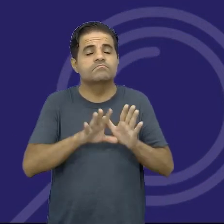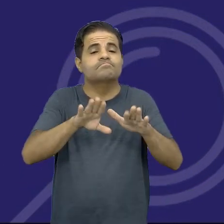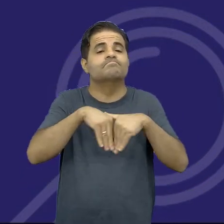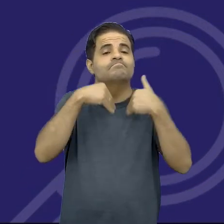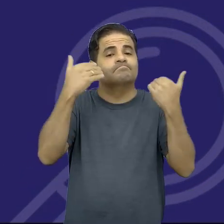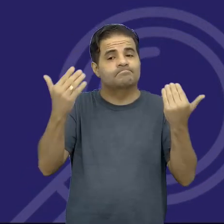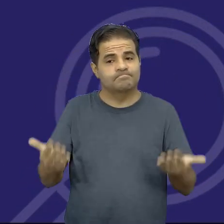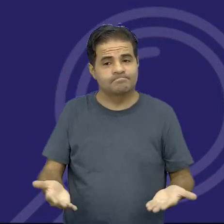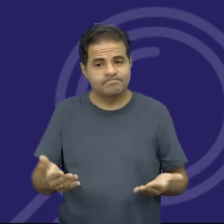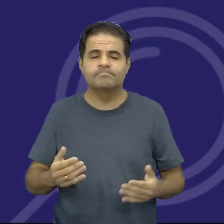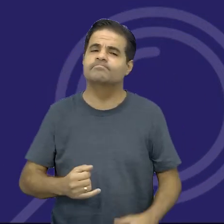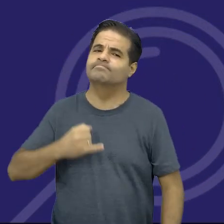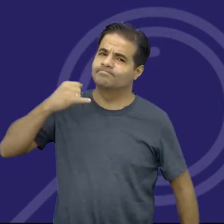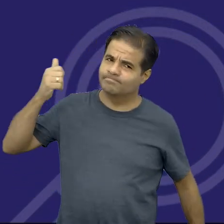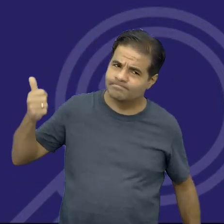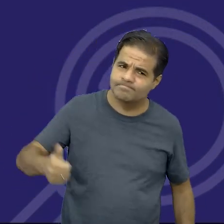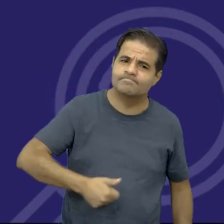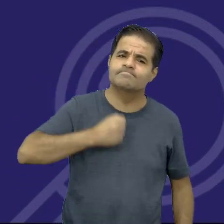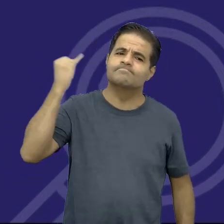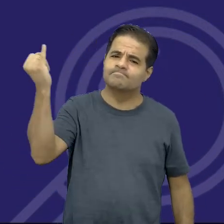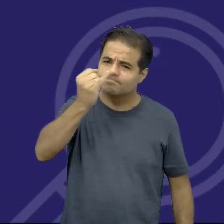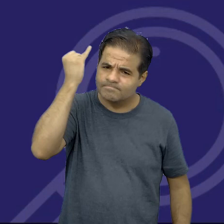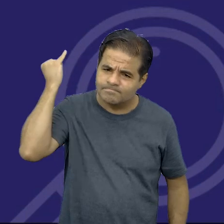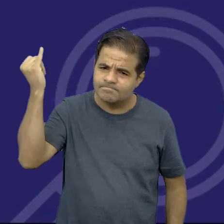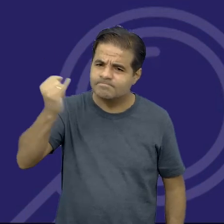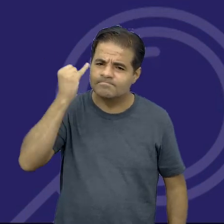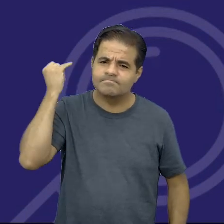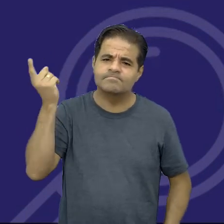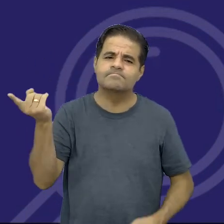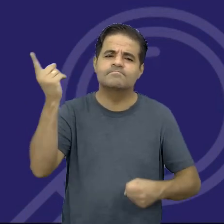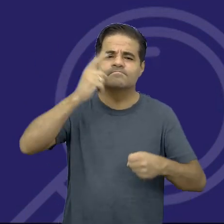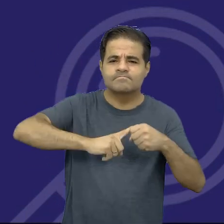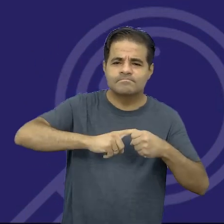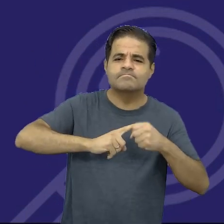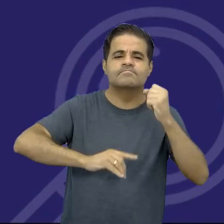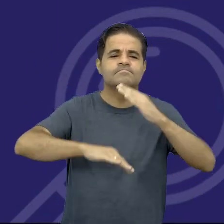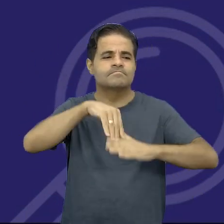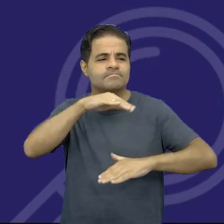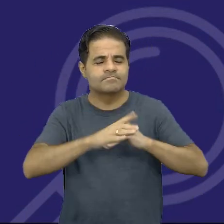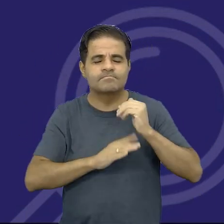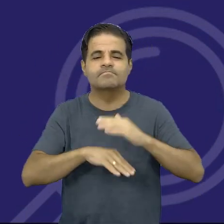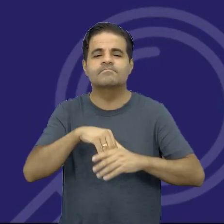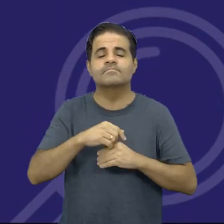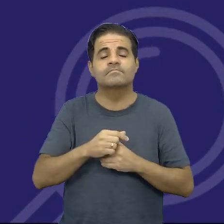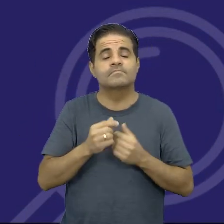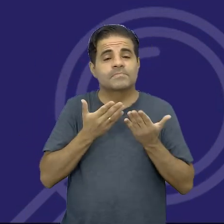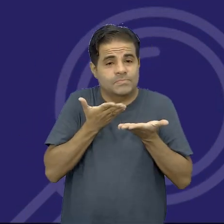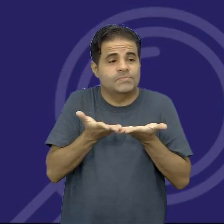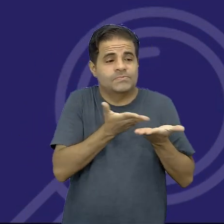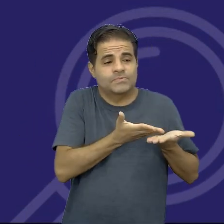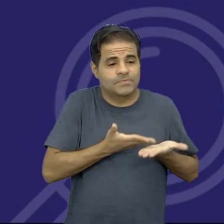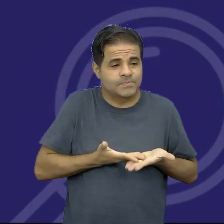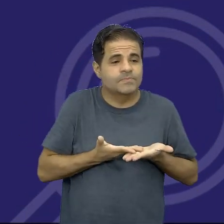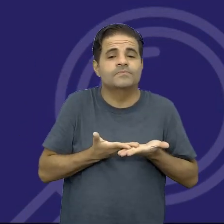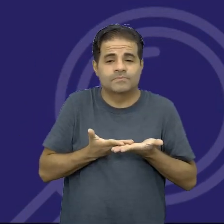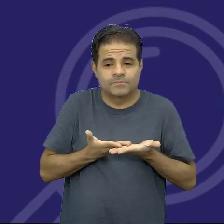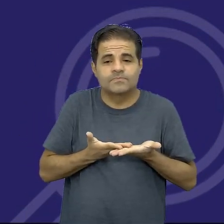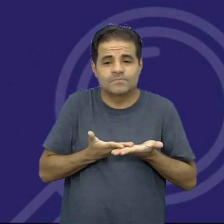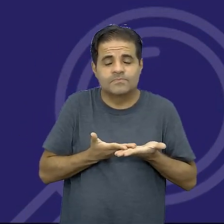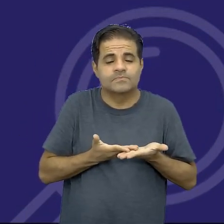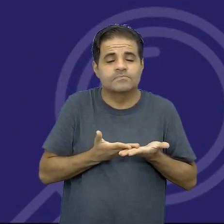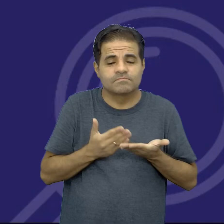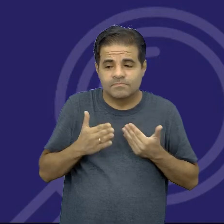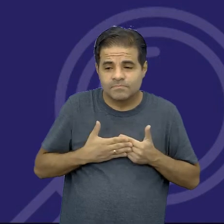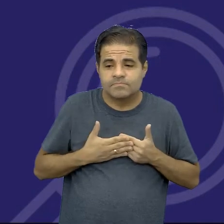Entretanto, é muito relevante retomarmos a habilidade do sétimo ano para que os estudantes possam